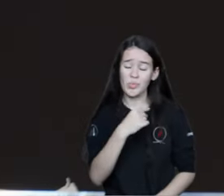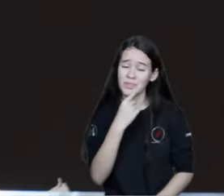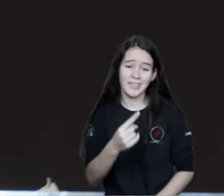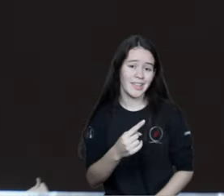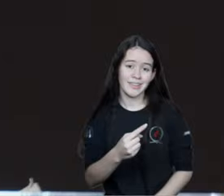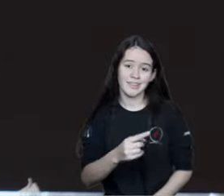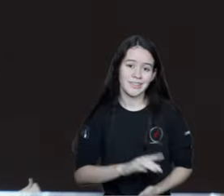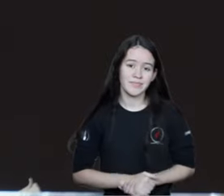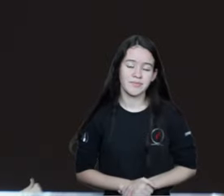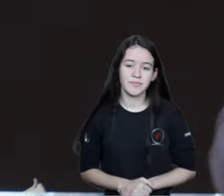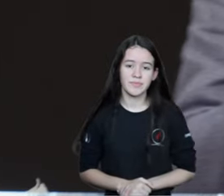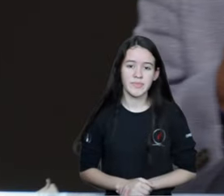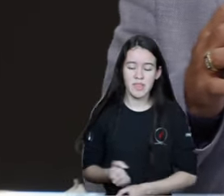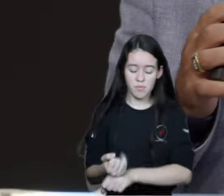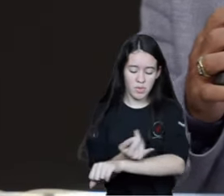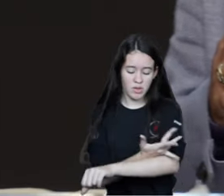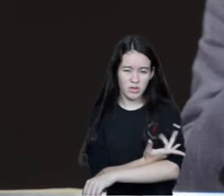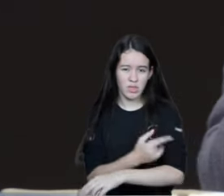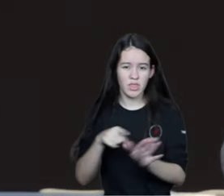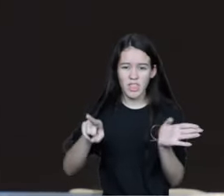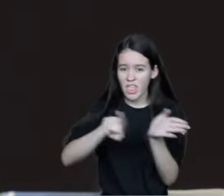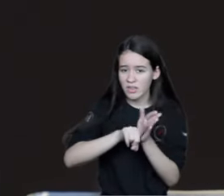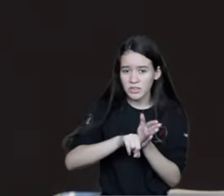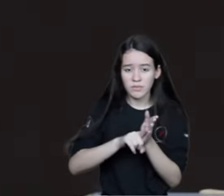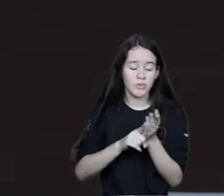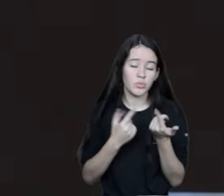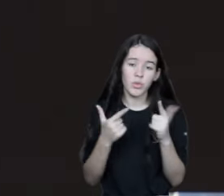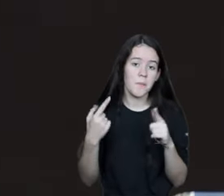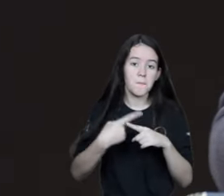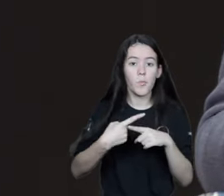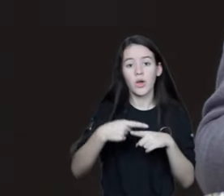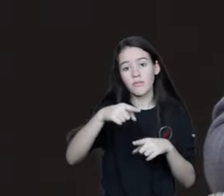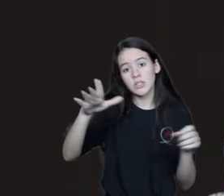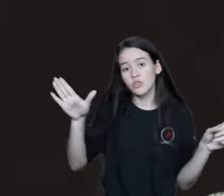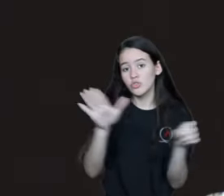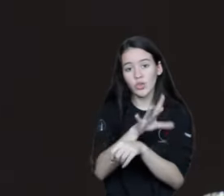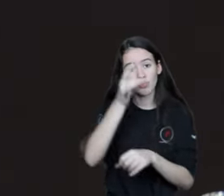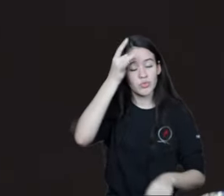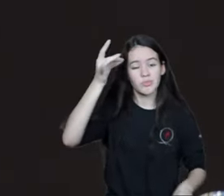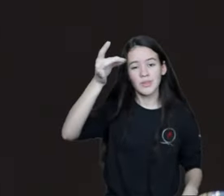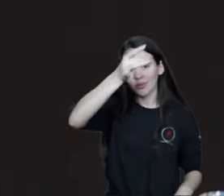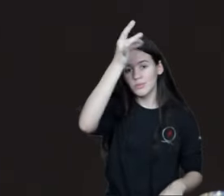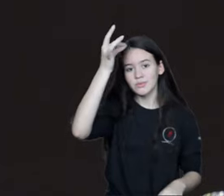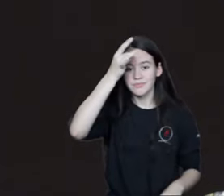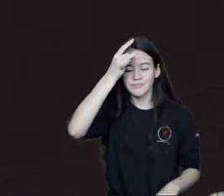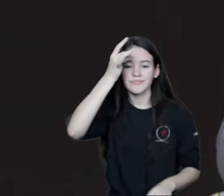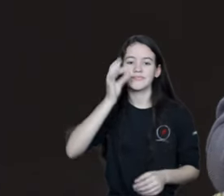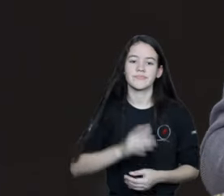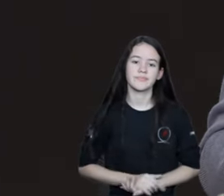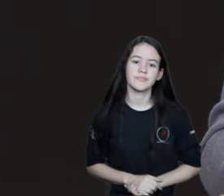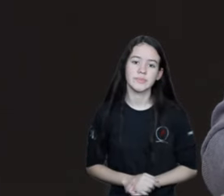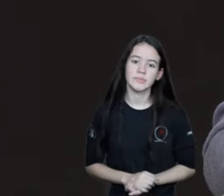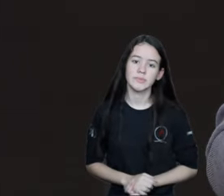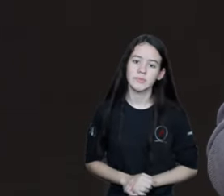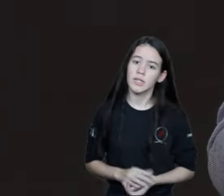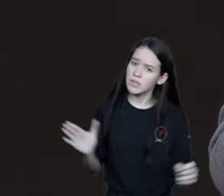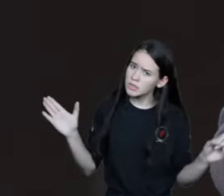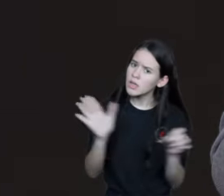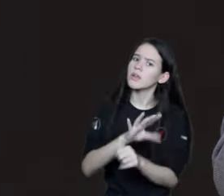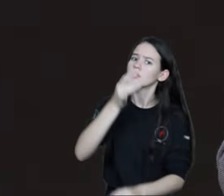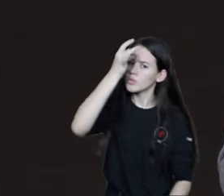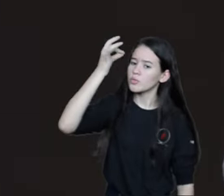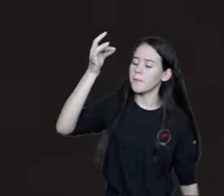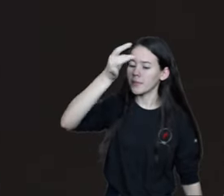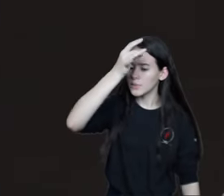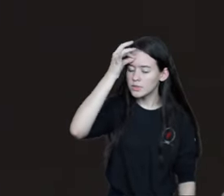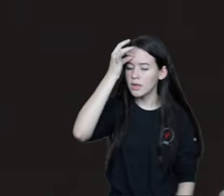tem lugar para você se entregar as emoções negativas porque você tá cheio do Espírito Santo você já sei do Espírito